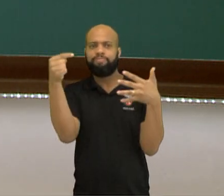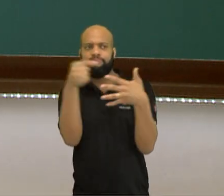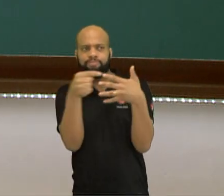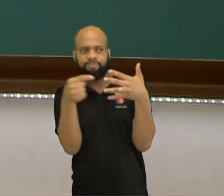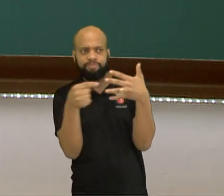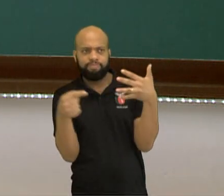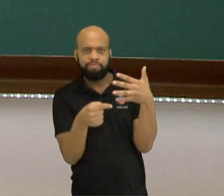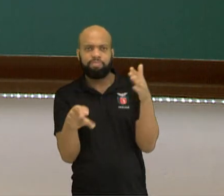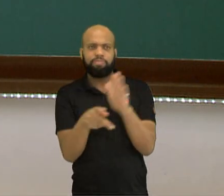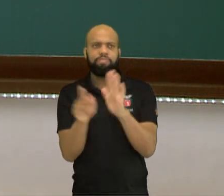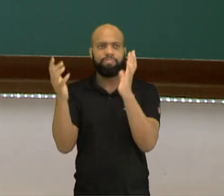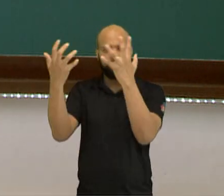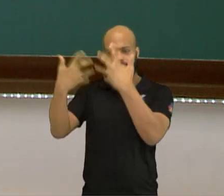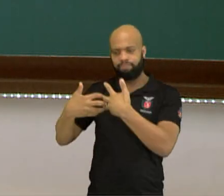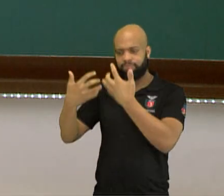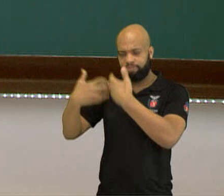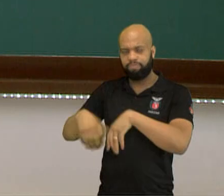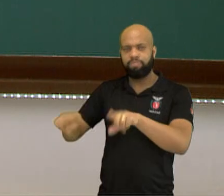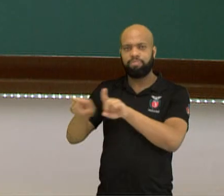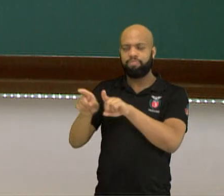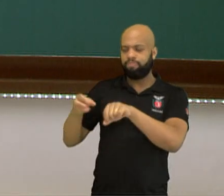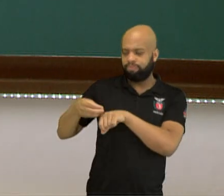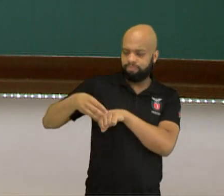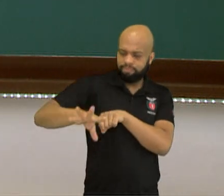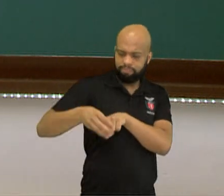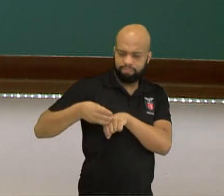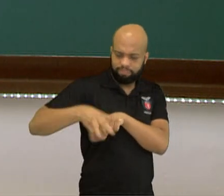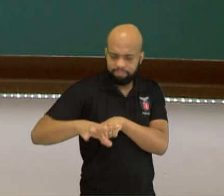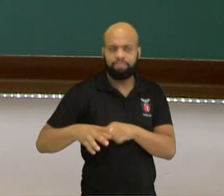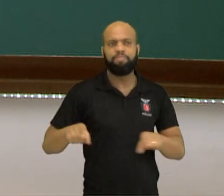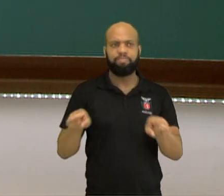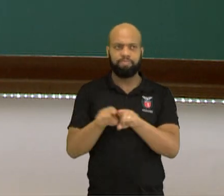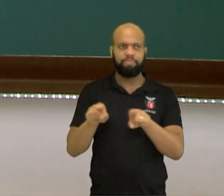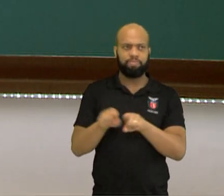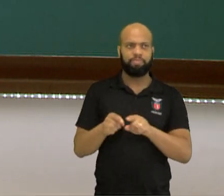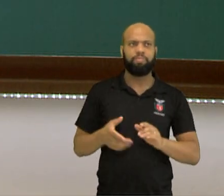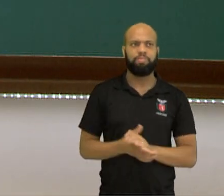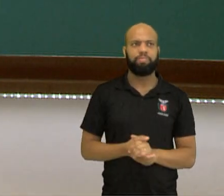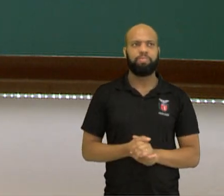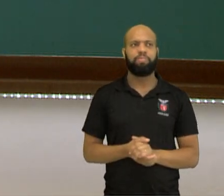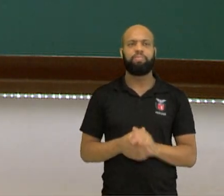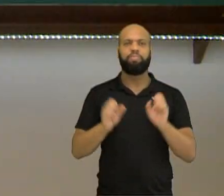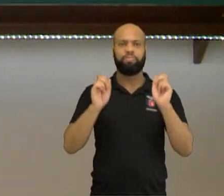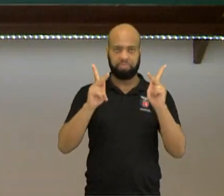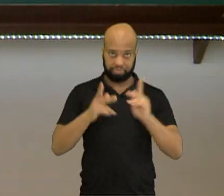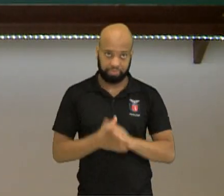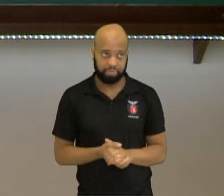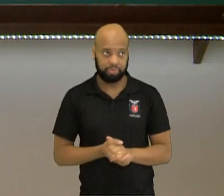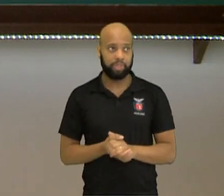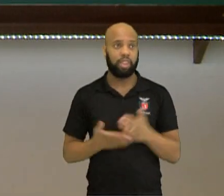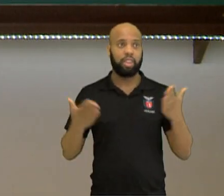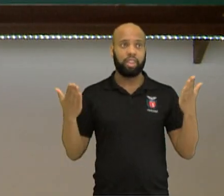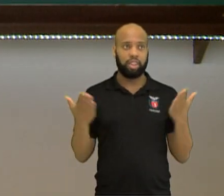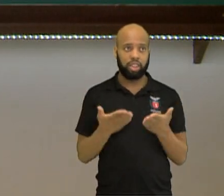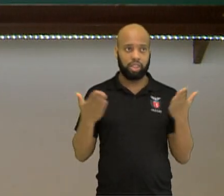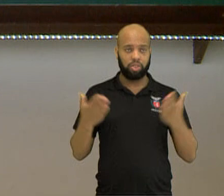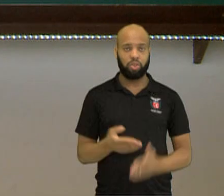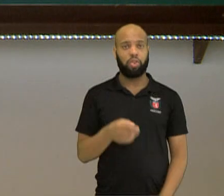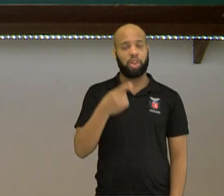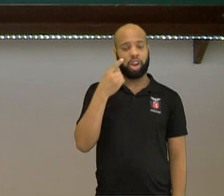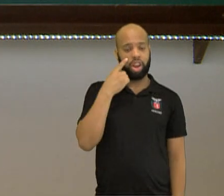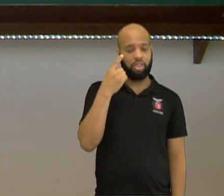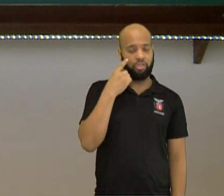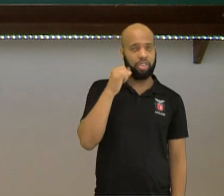questões, né, de reflexão, de ensinamento, né? Bom, vamos ver se